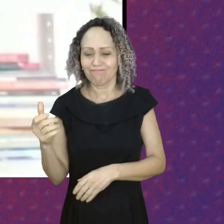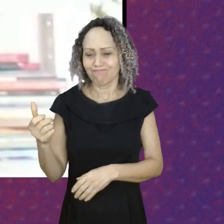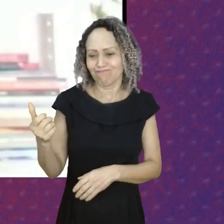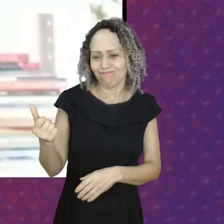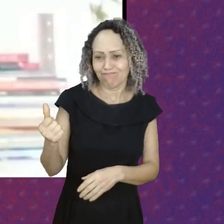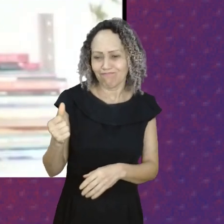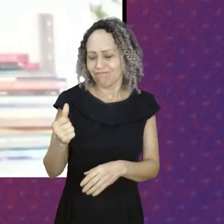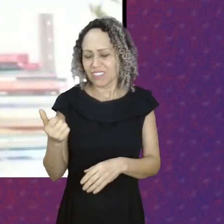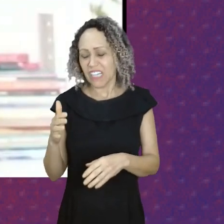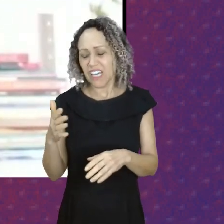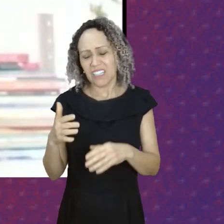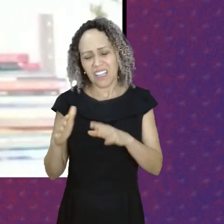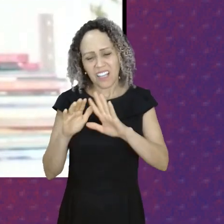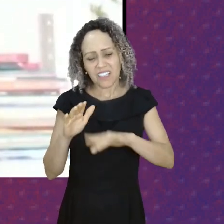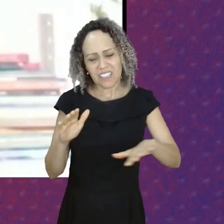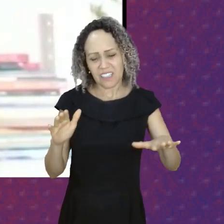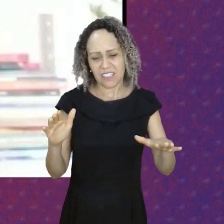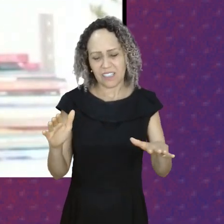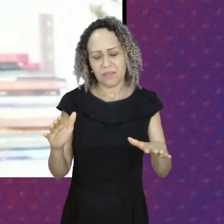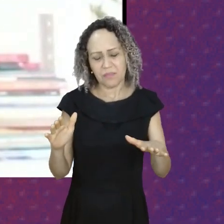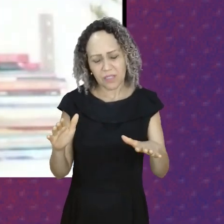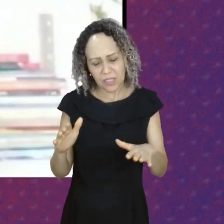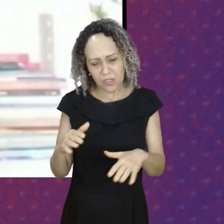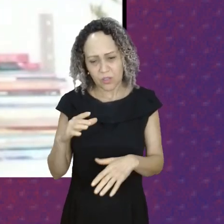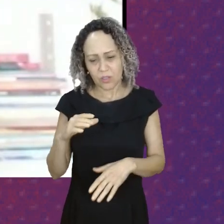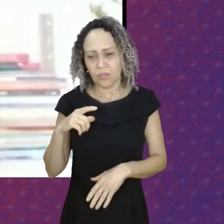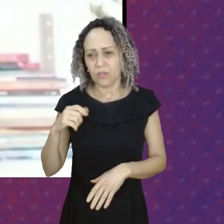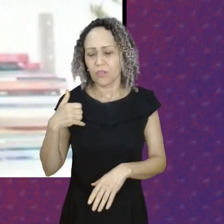uma situação de calamidade.